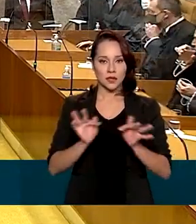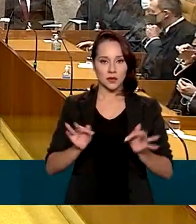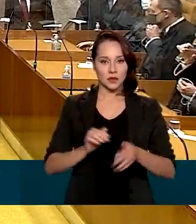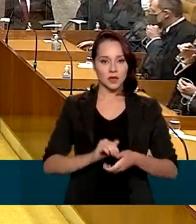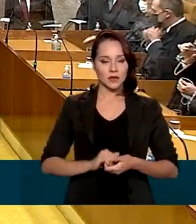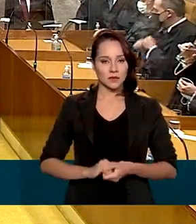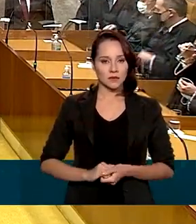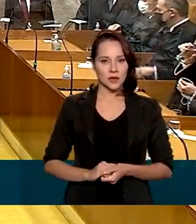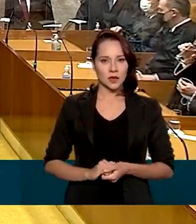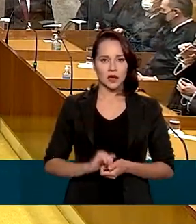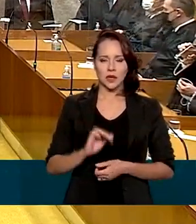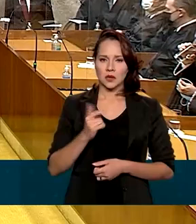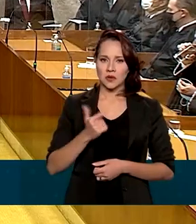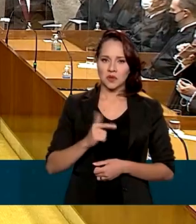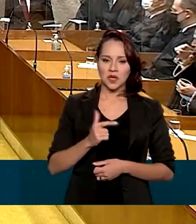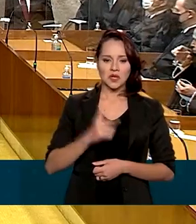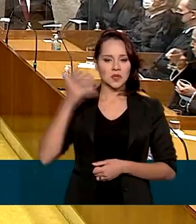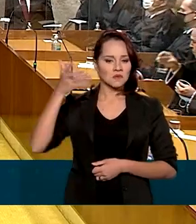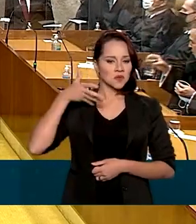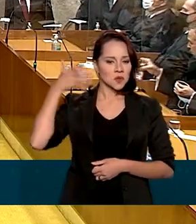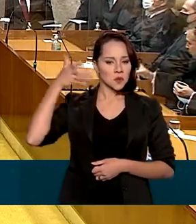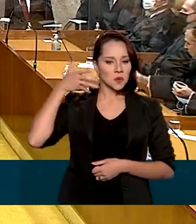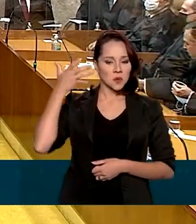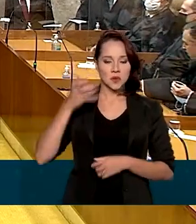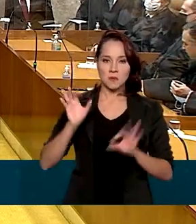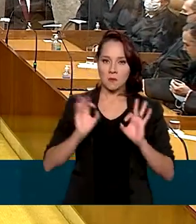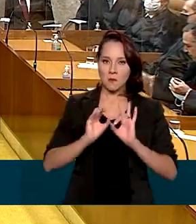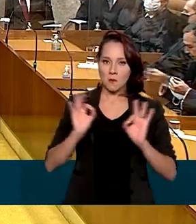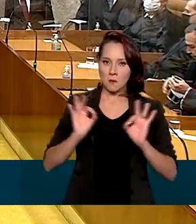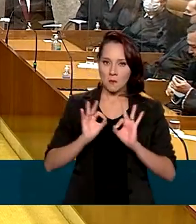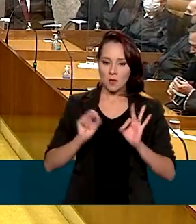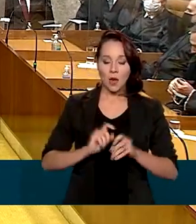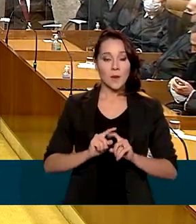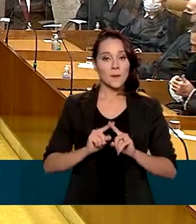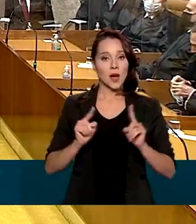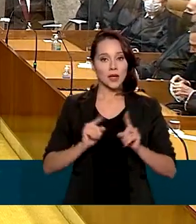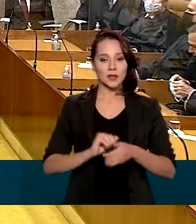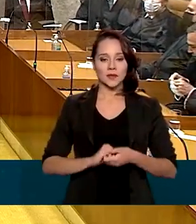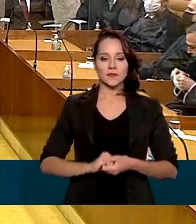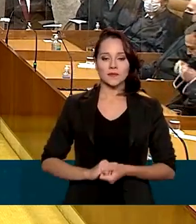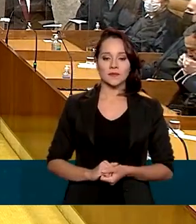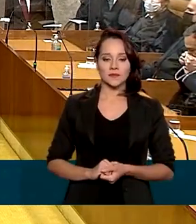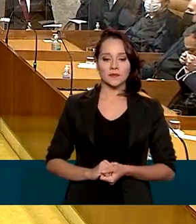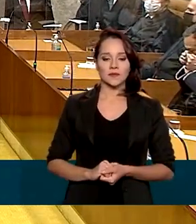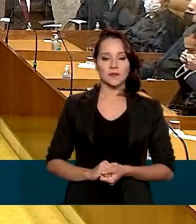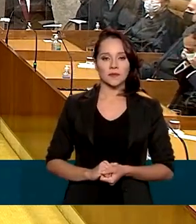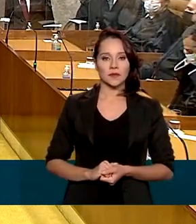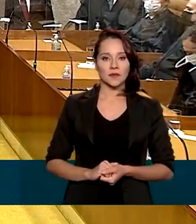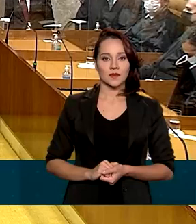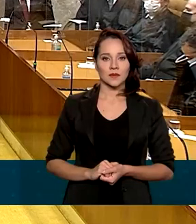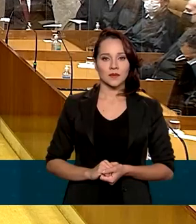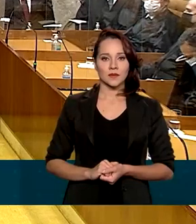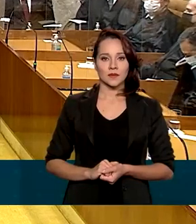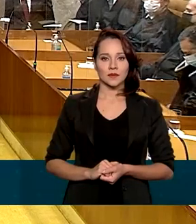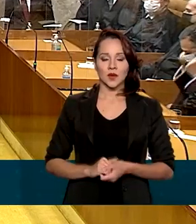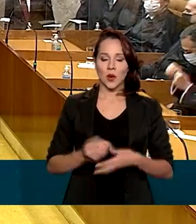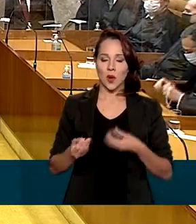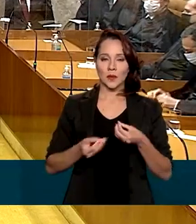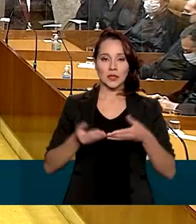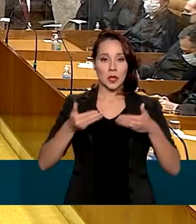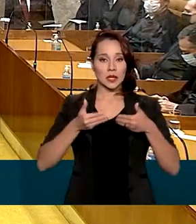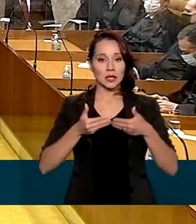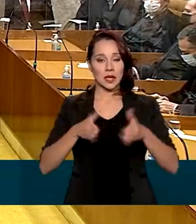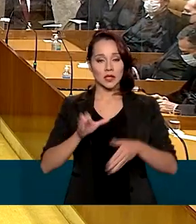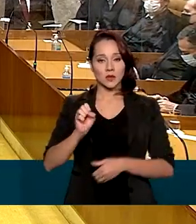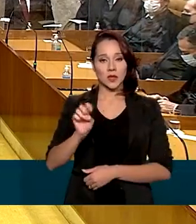e não comporta discurso. Nada obstante, assim, é a solenidade do